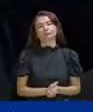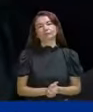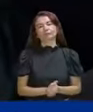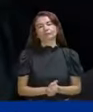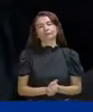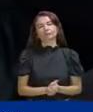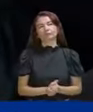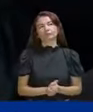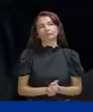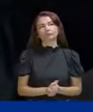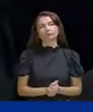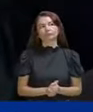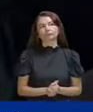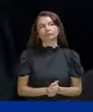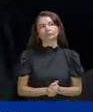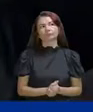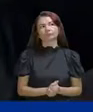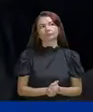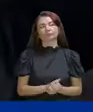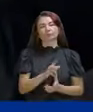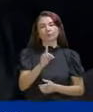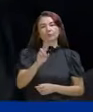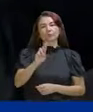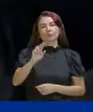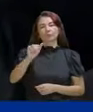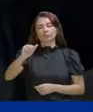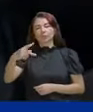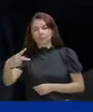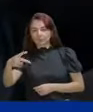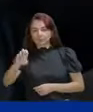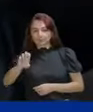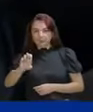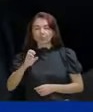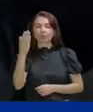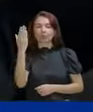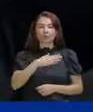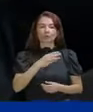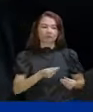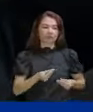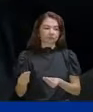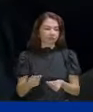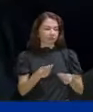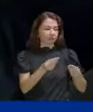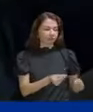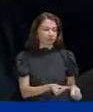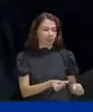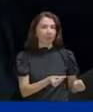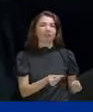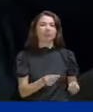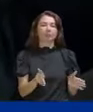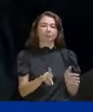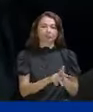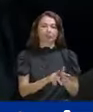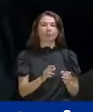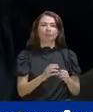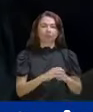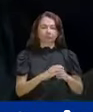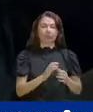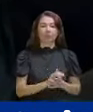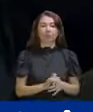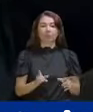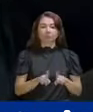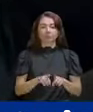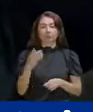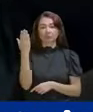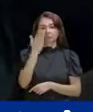elencando o contrato, o comprovante de entrega de material ou de prestação efetiva de serviço e o